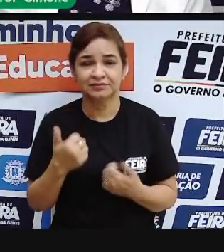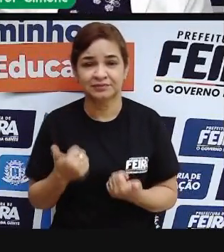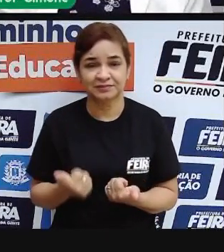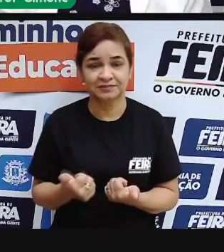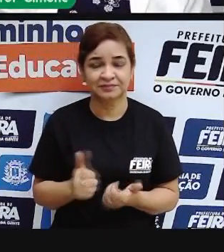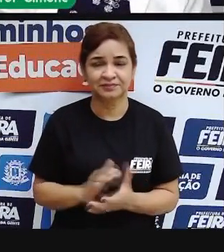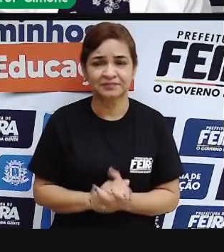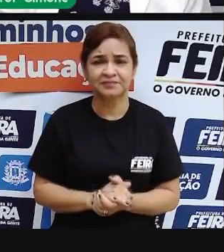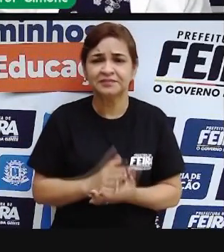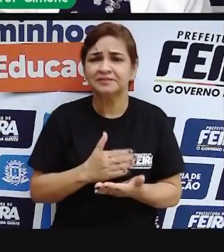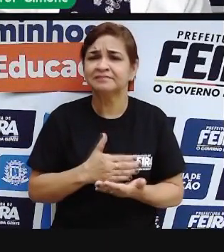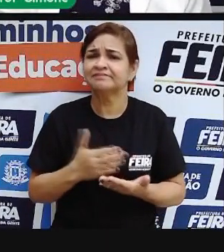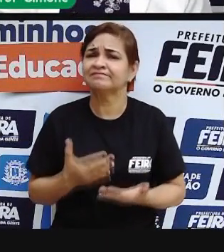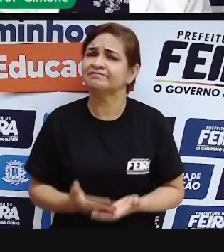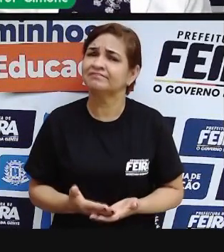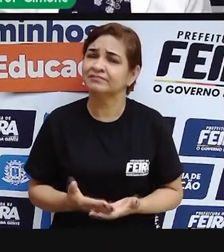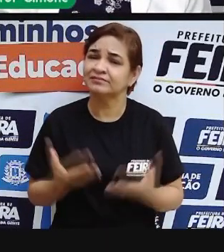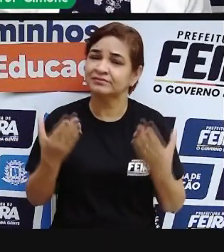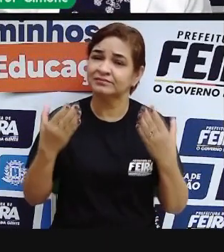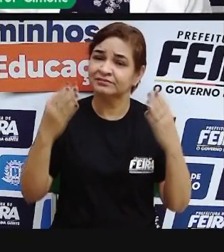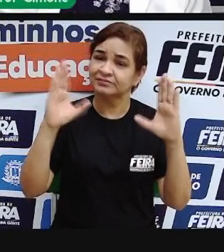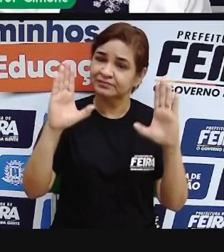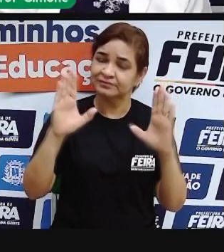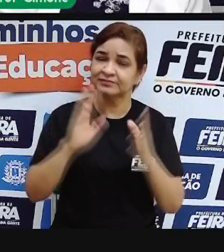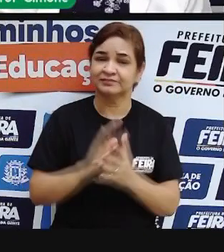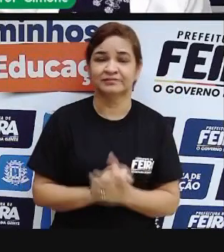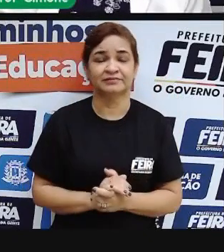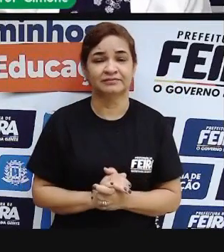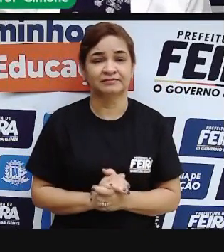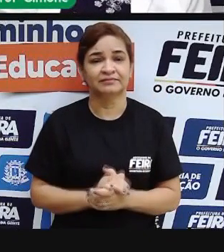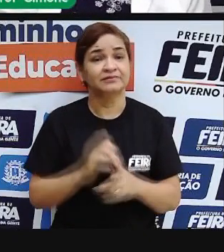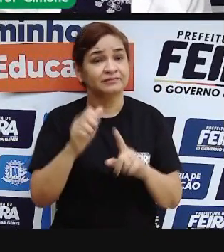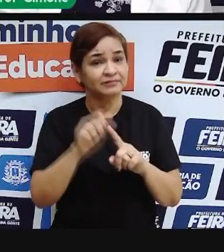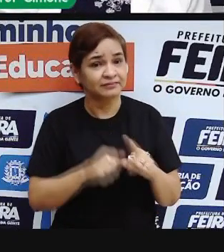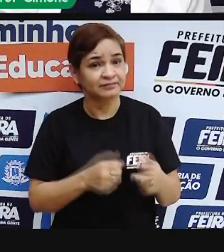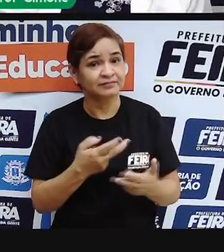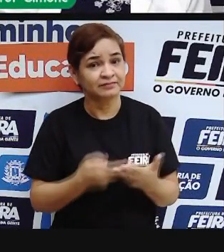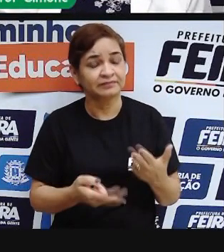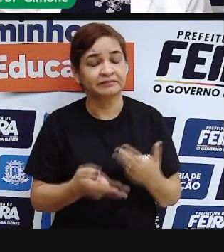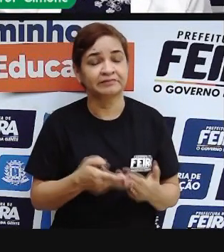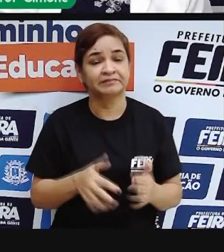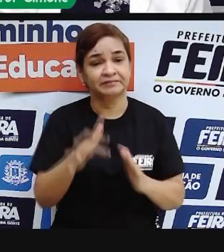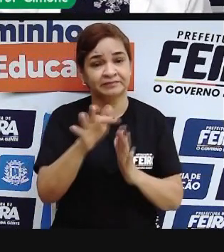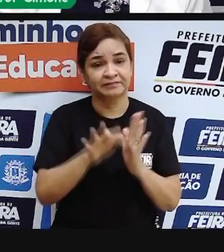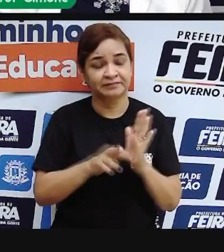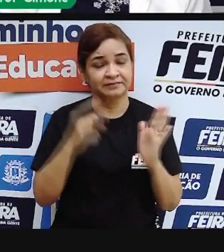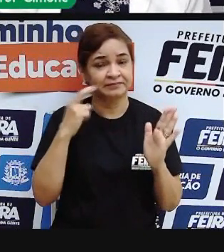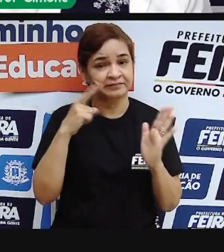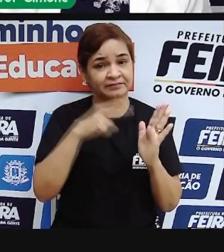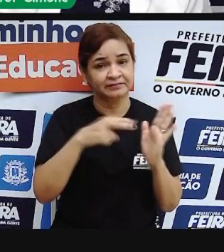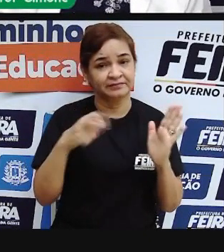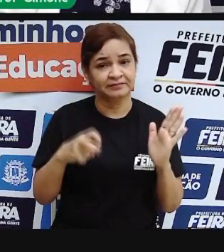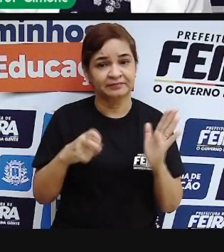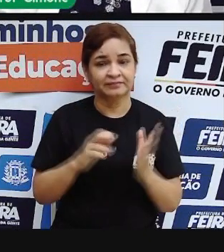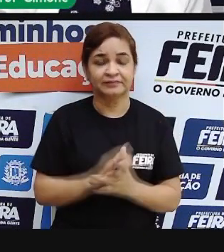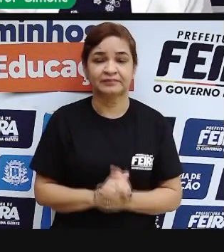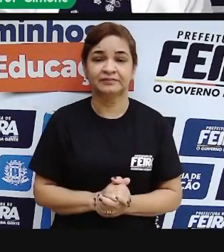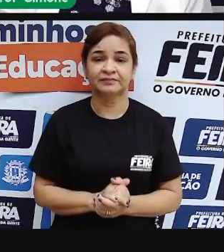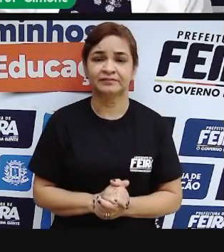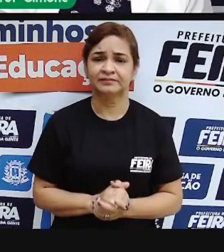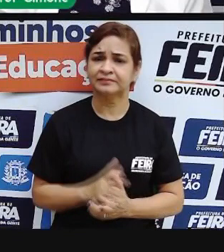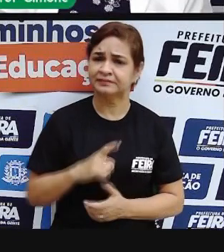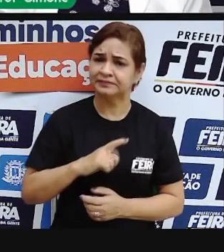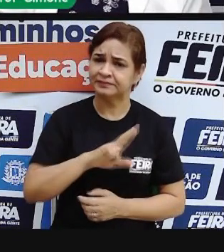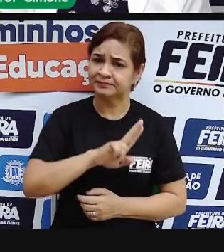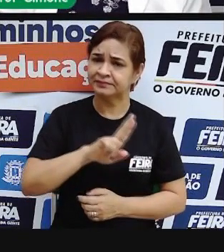Qual é a origem das festas no mês de junho? Nesse texto aqui a gente vai descobrir. Vamos ler?